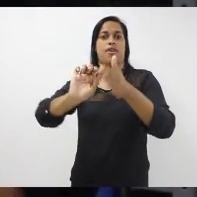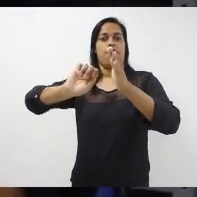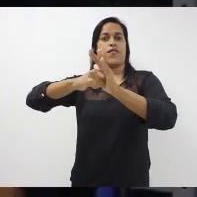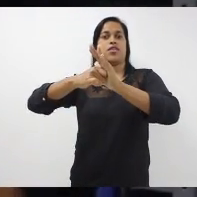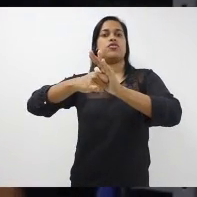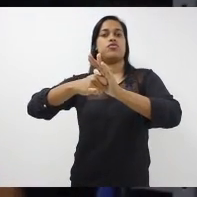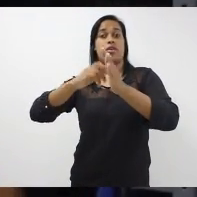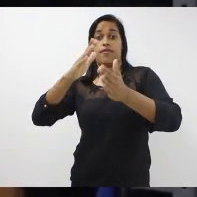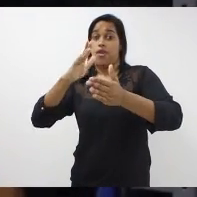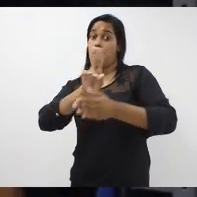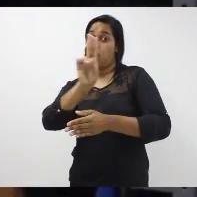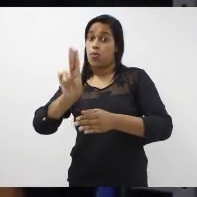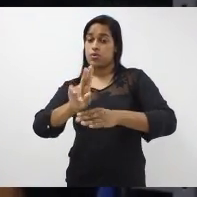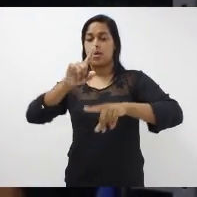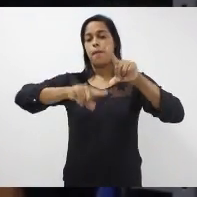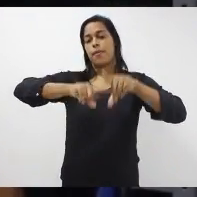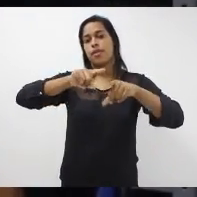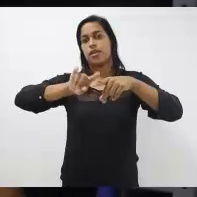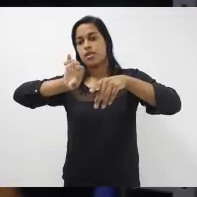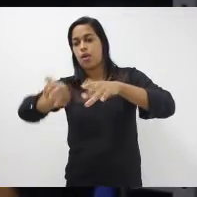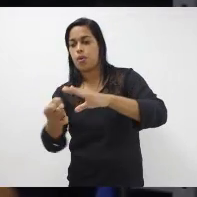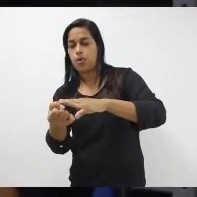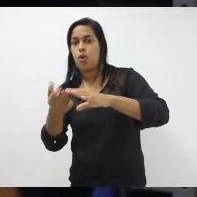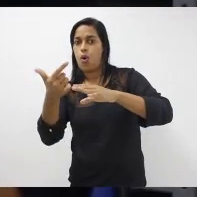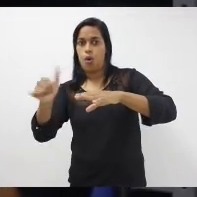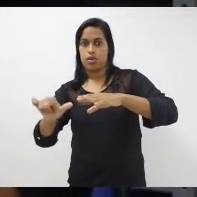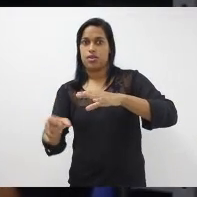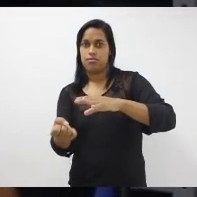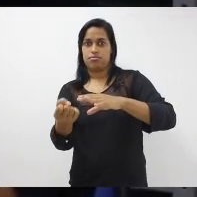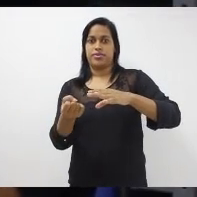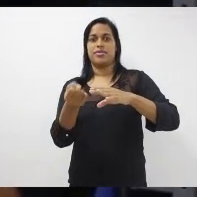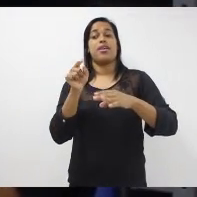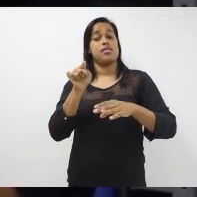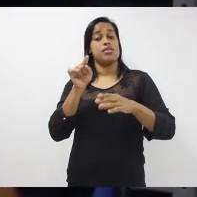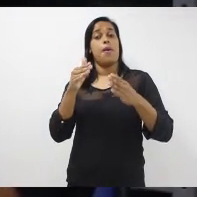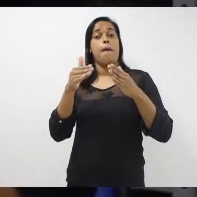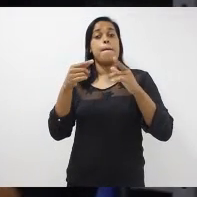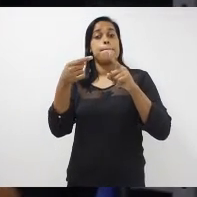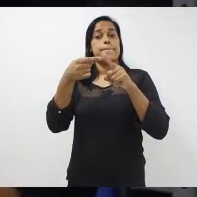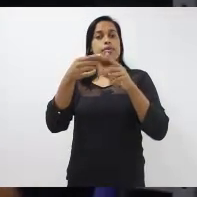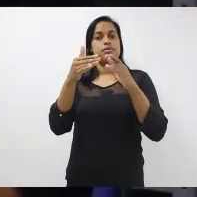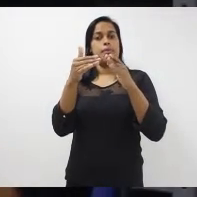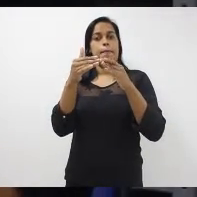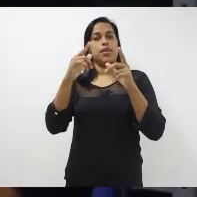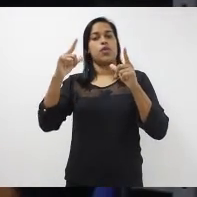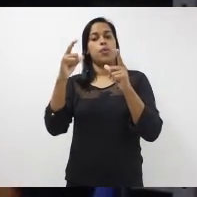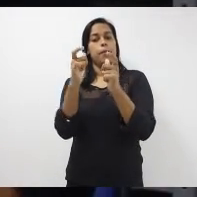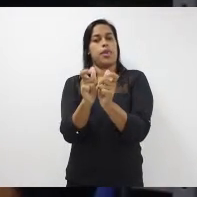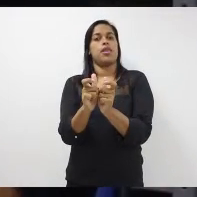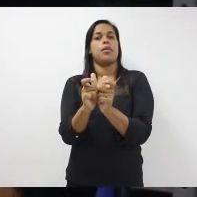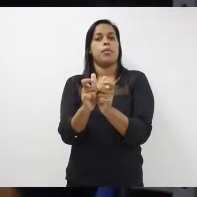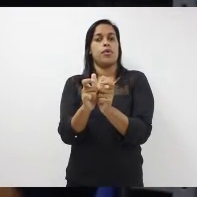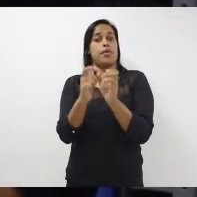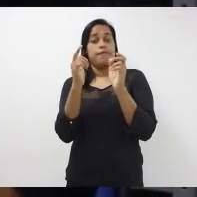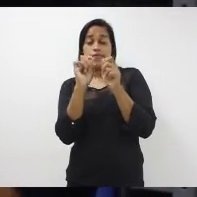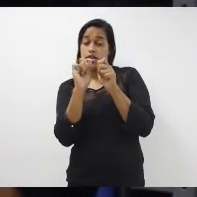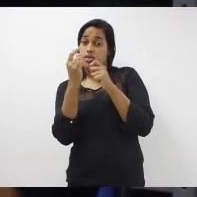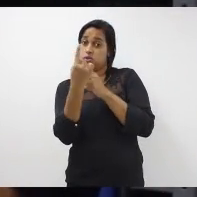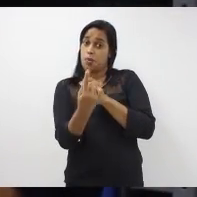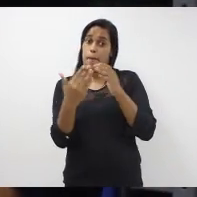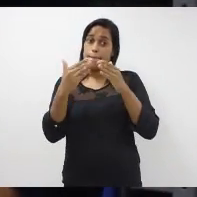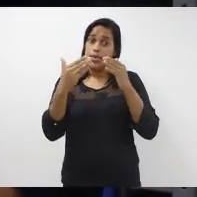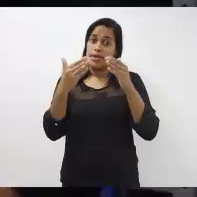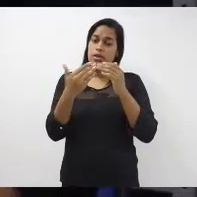começar a utilizar os materiais da gaveta abaixo, esse seria o seu ponto de pedido mínimo. Então, você faz uma solicitação para